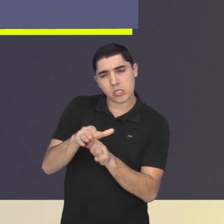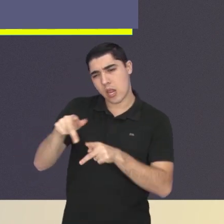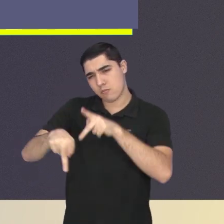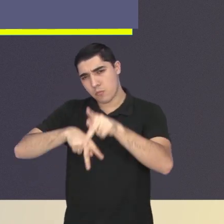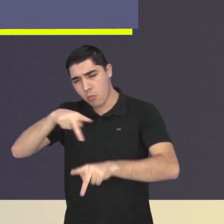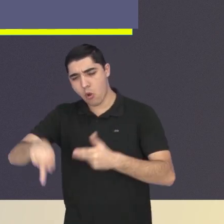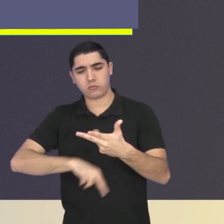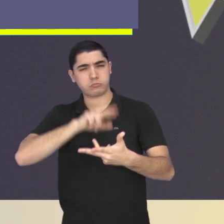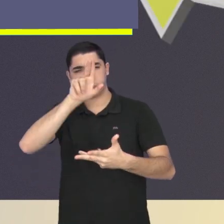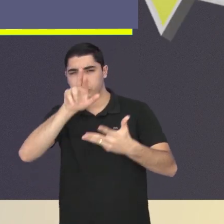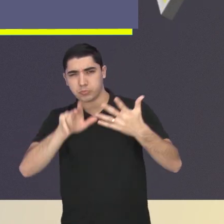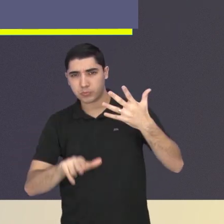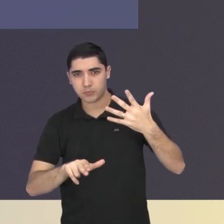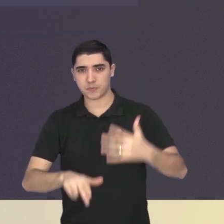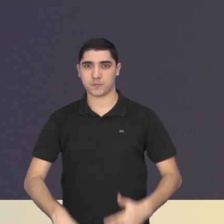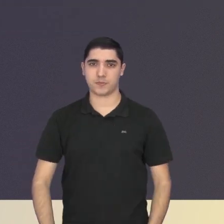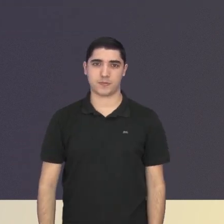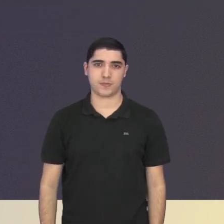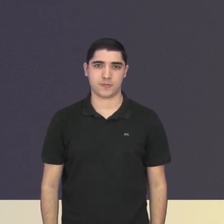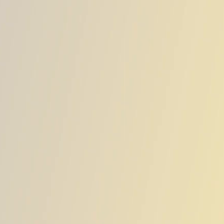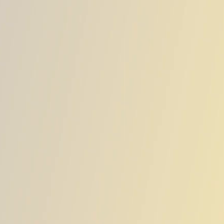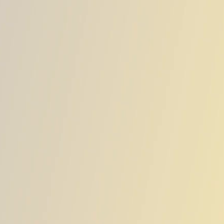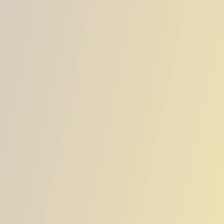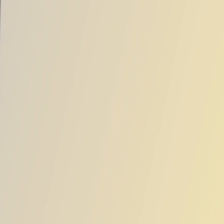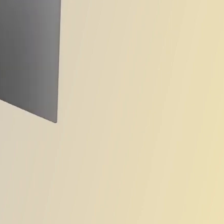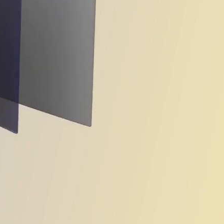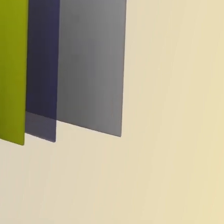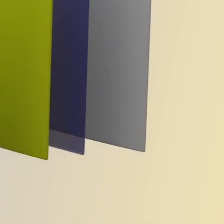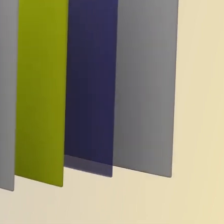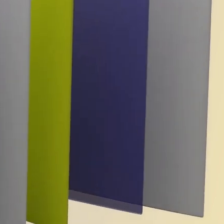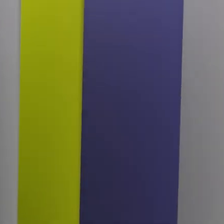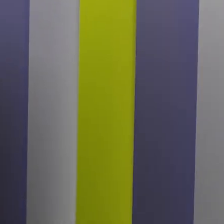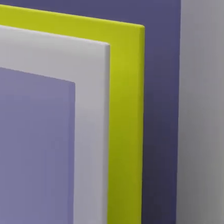populares e demais formas previstas em lei.